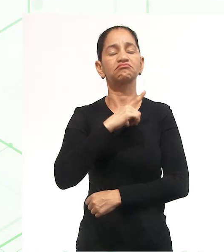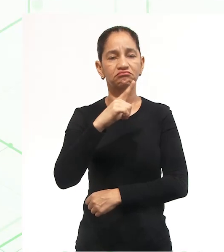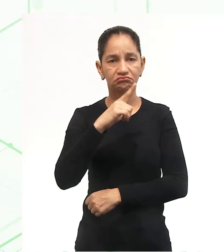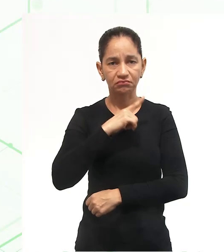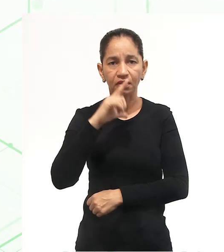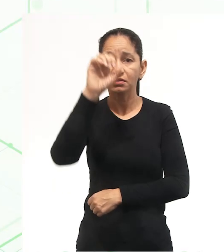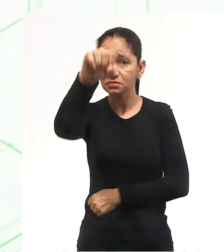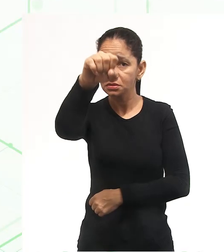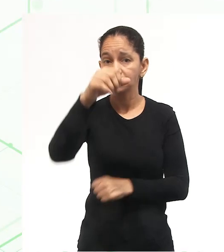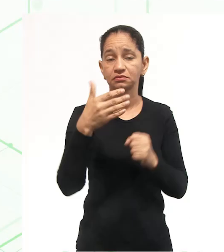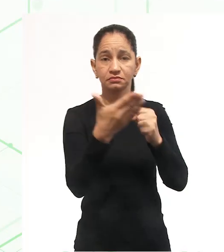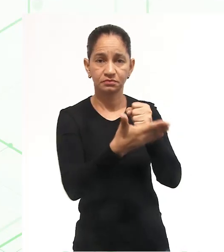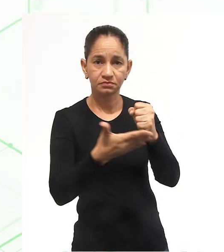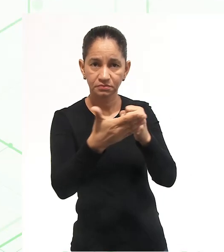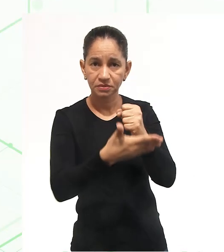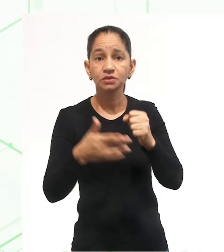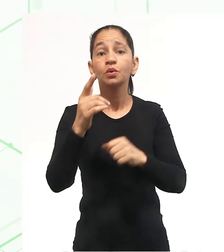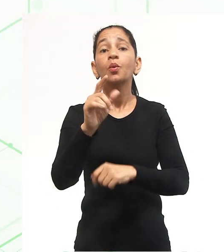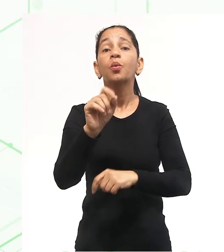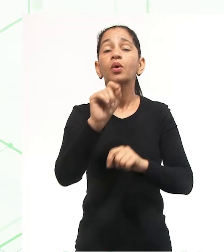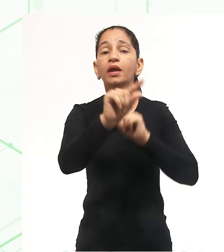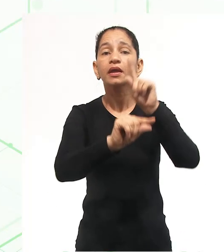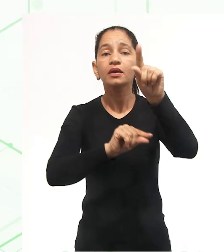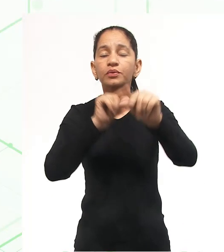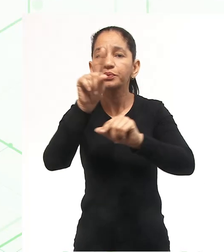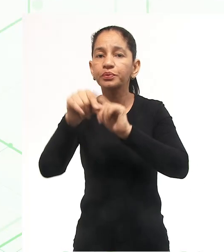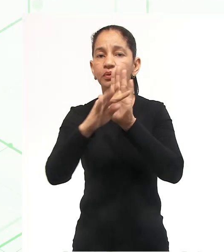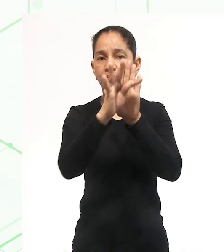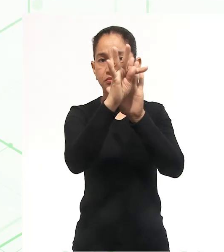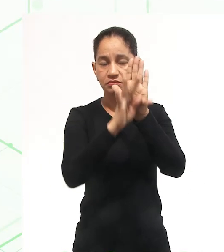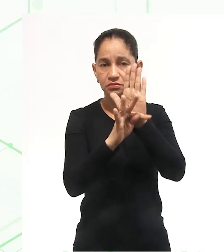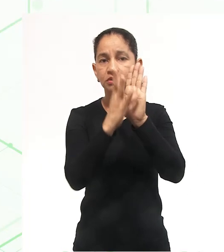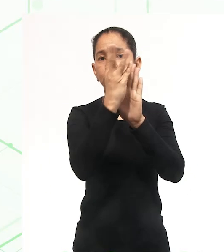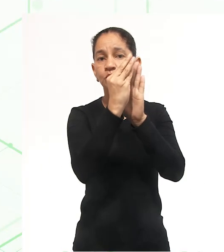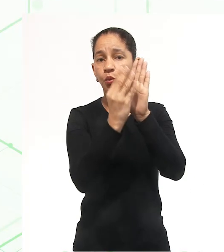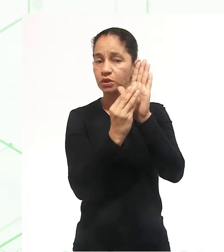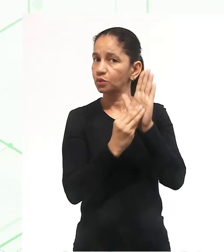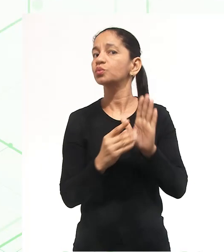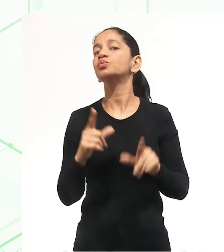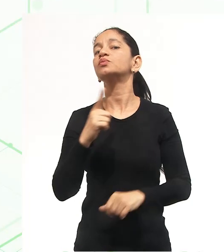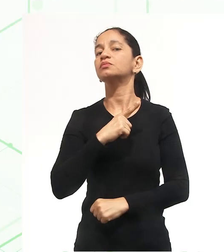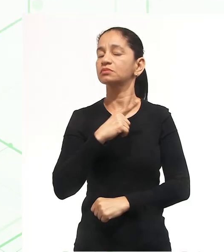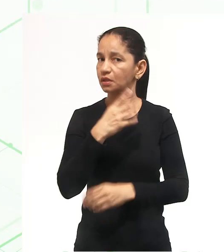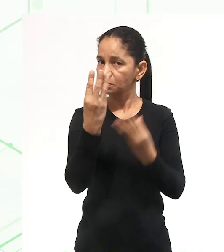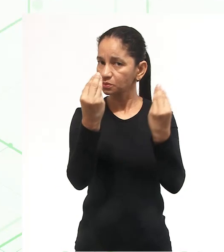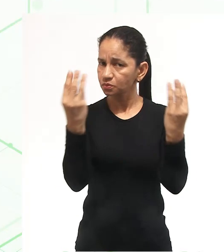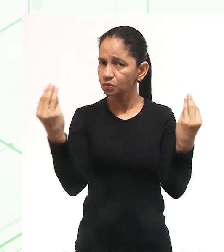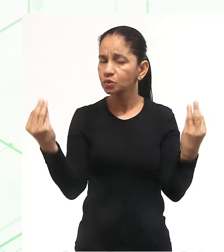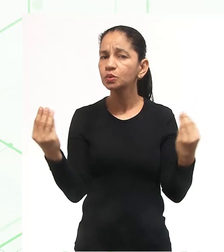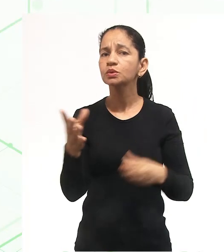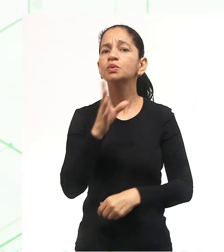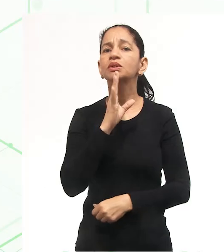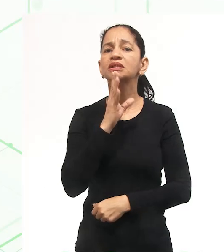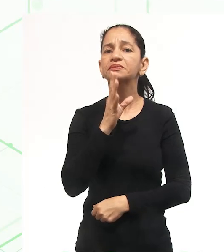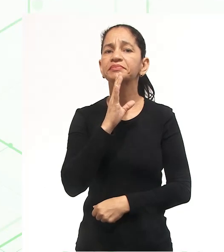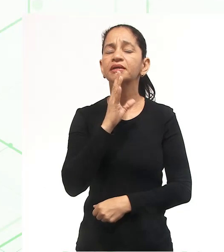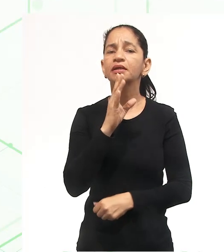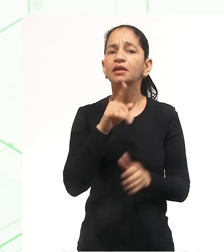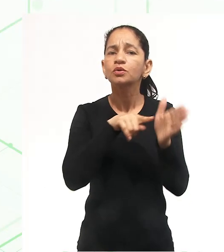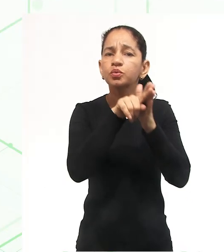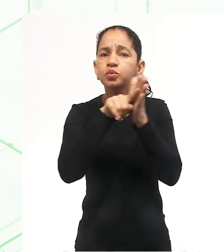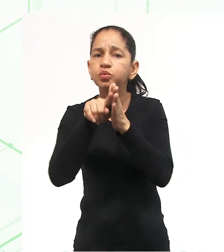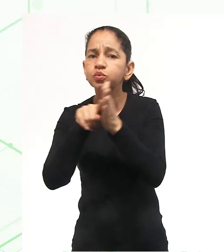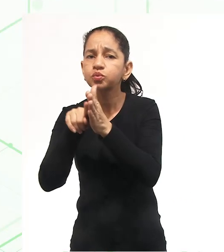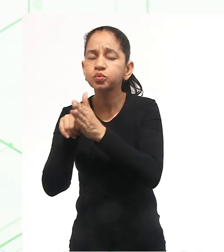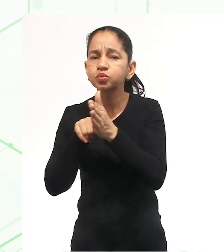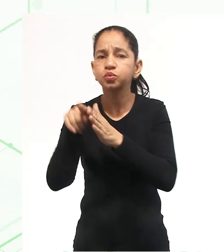tem embasamento científico. A escolha das frases do conteúdo não foi à toa, foi baseada em todo o conhecimento